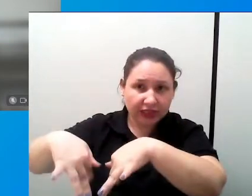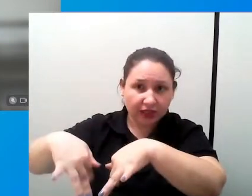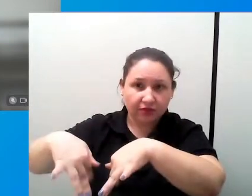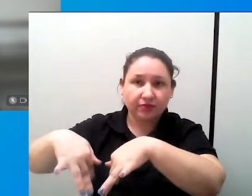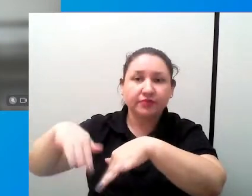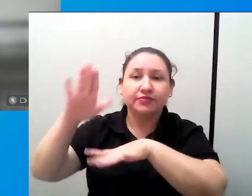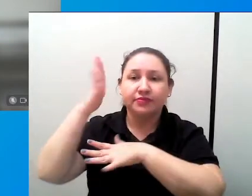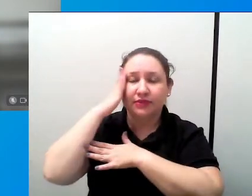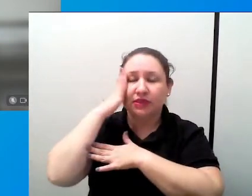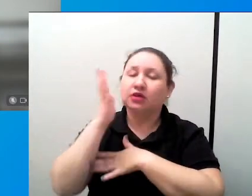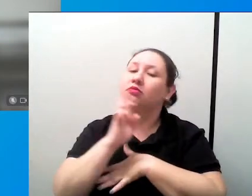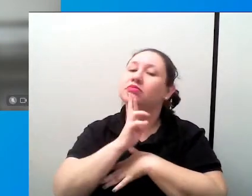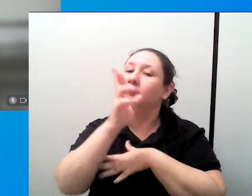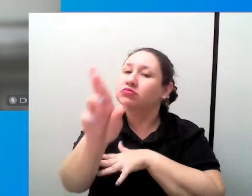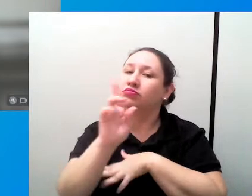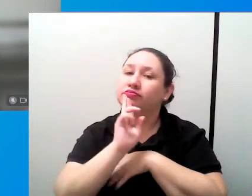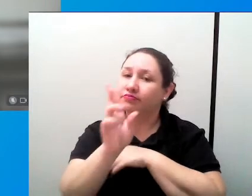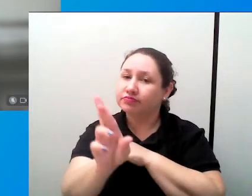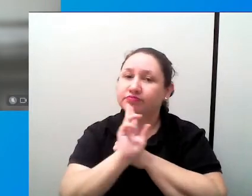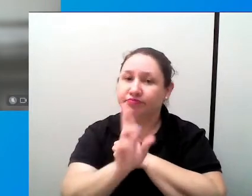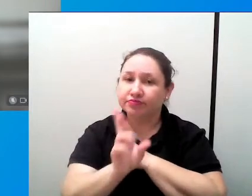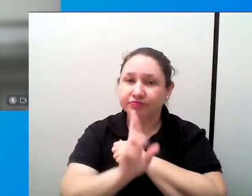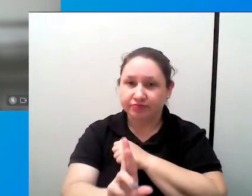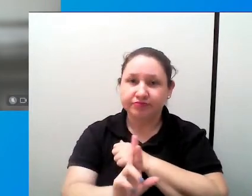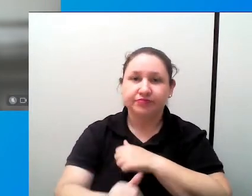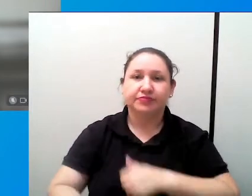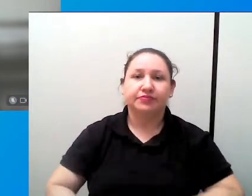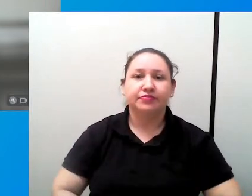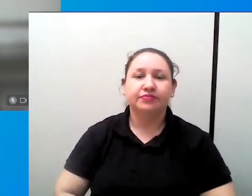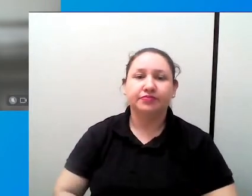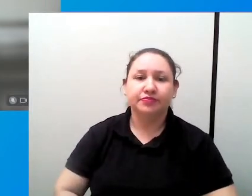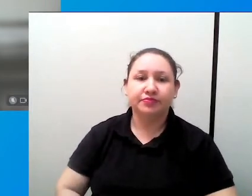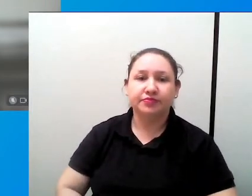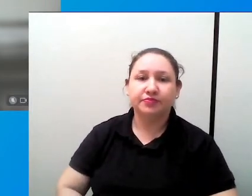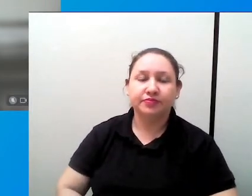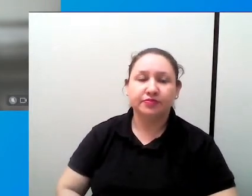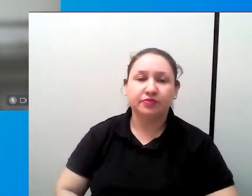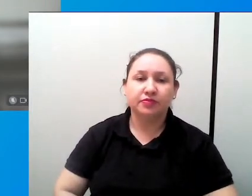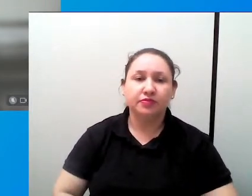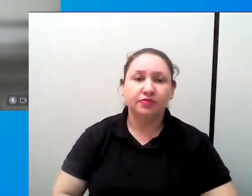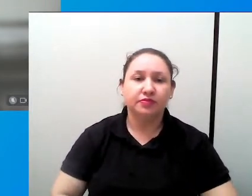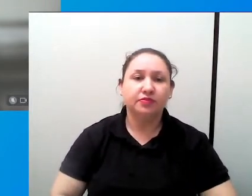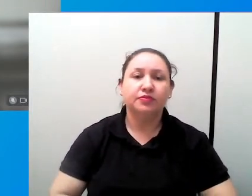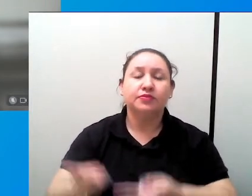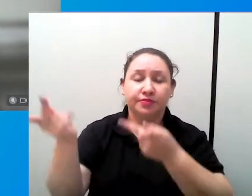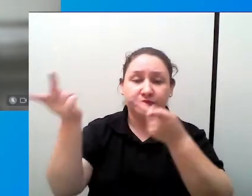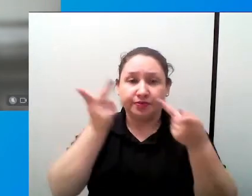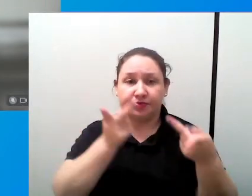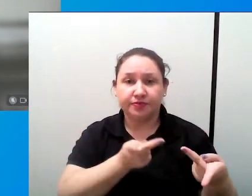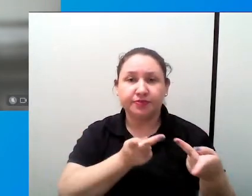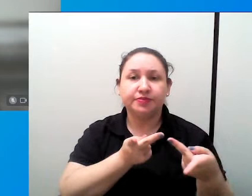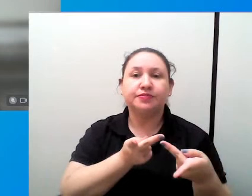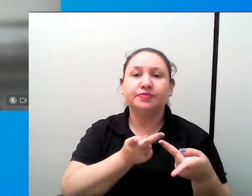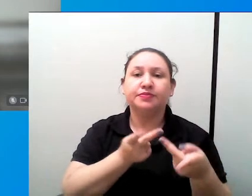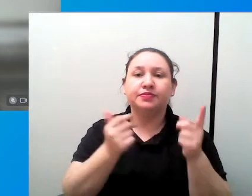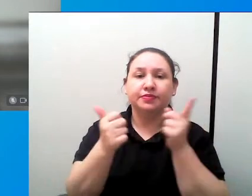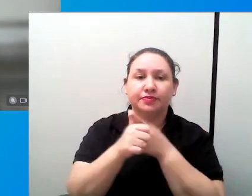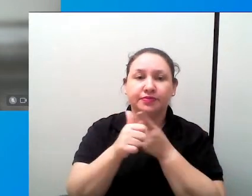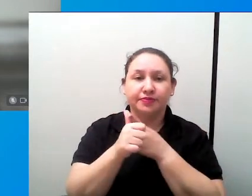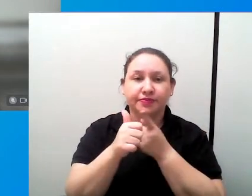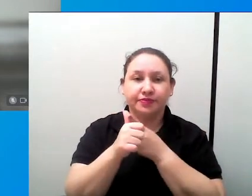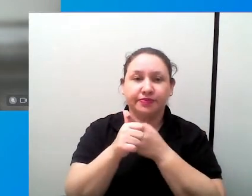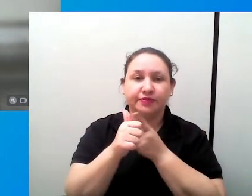eles responderão ao final das suas quatro palestras em conjunto. Então, convido primeiramente para conferir a palestra Relato